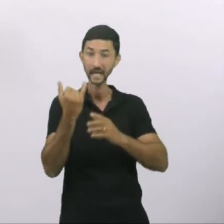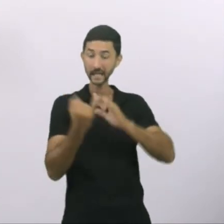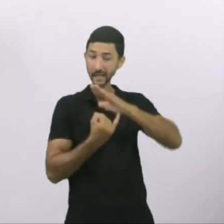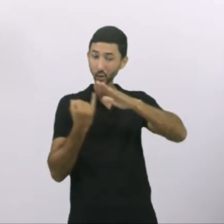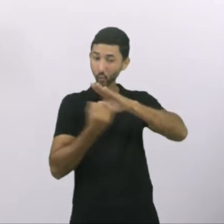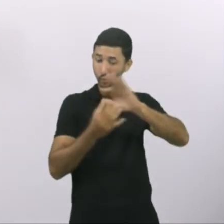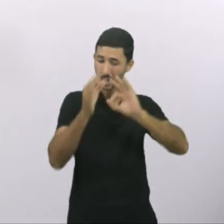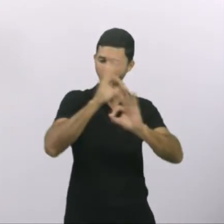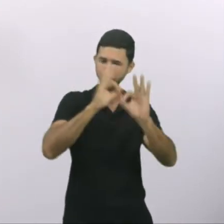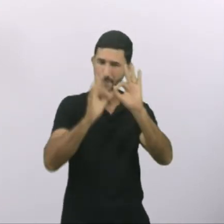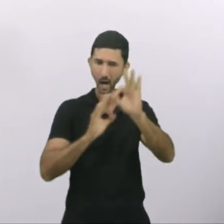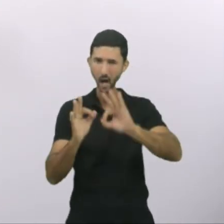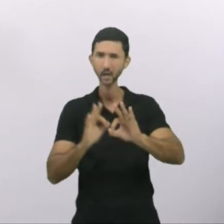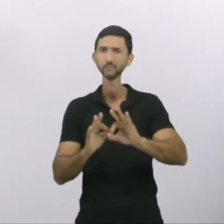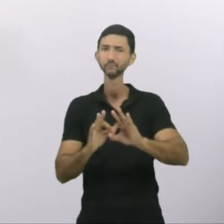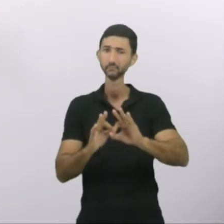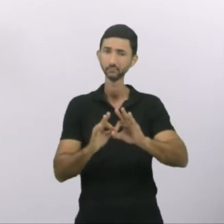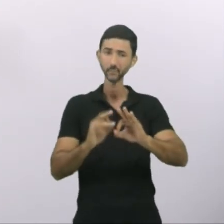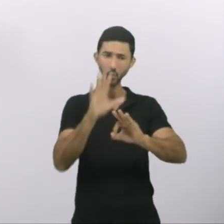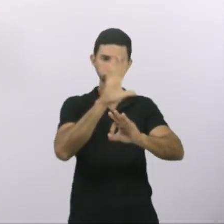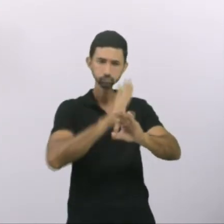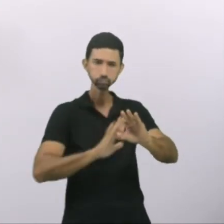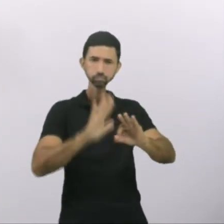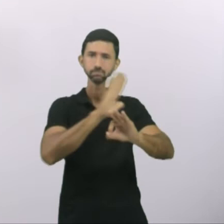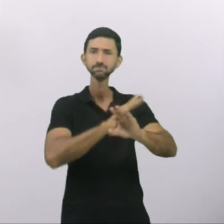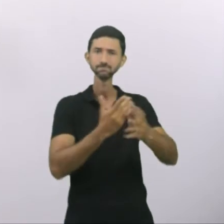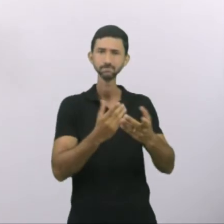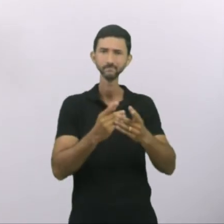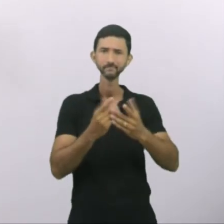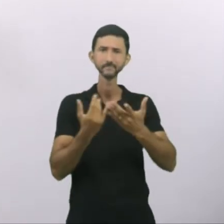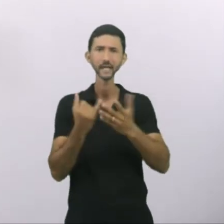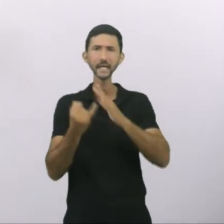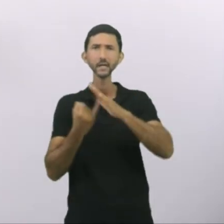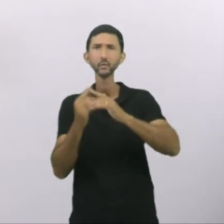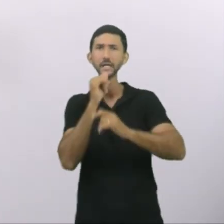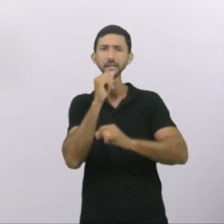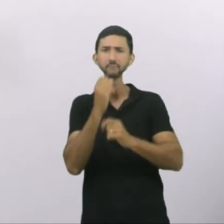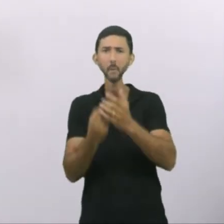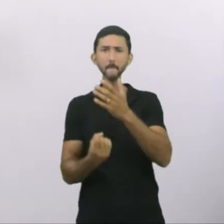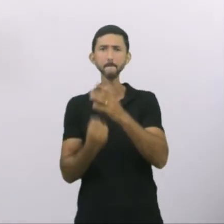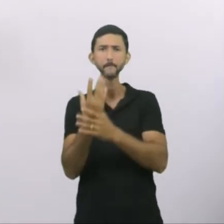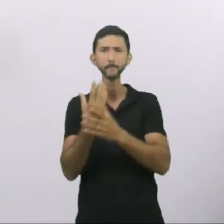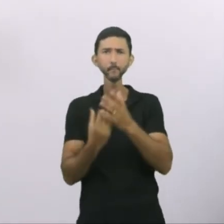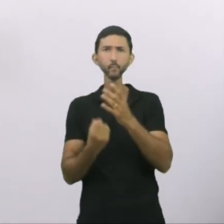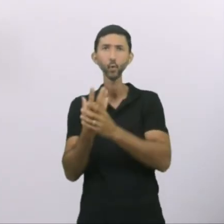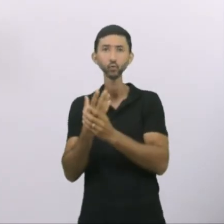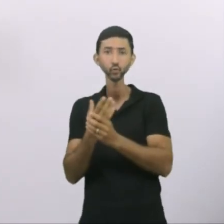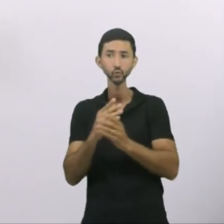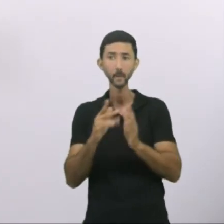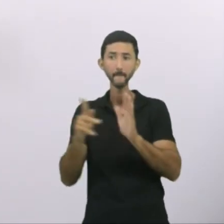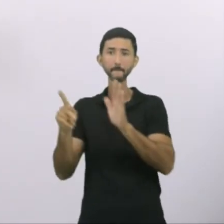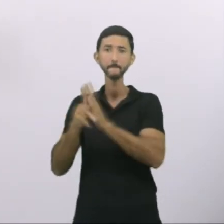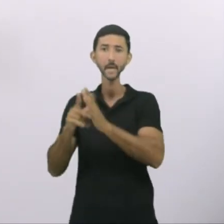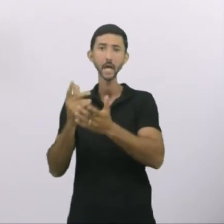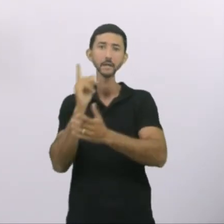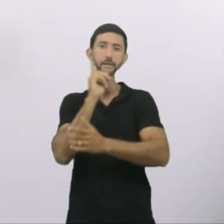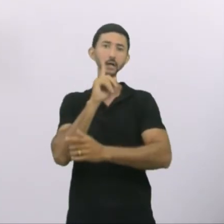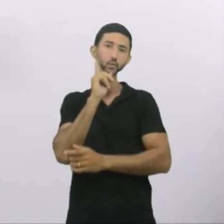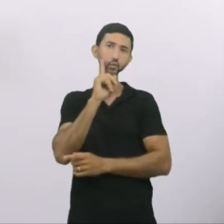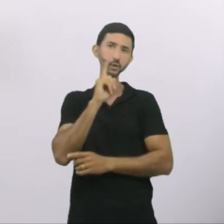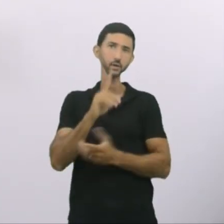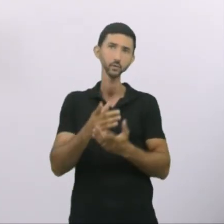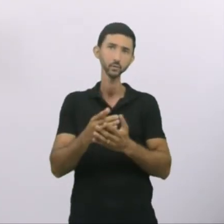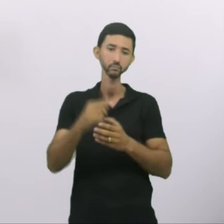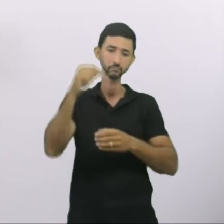maquiladoras. De maquiagem. São indústrias que estão produzindo para os Estados Unidos